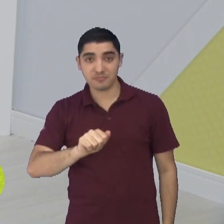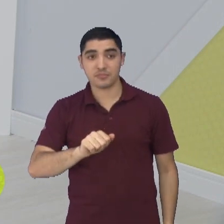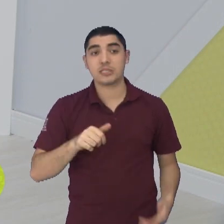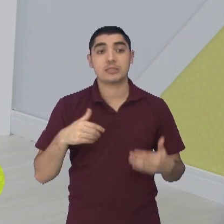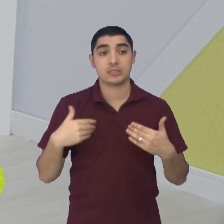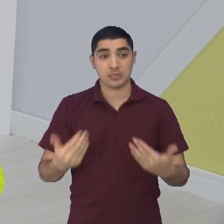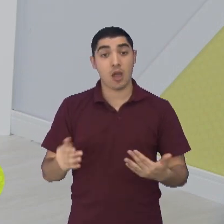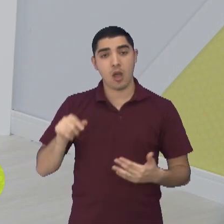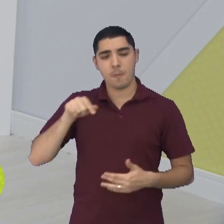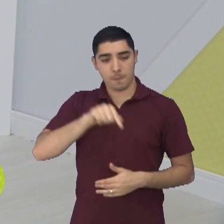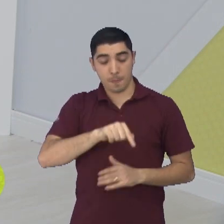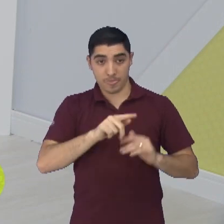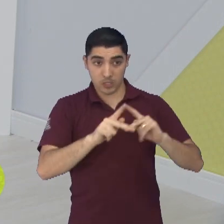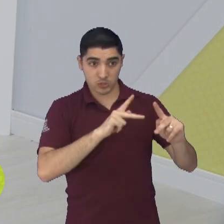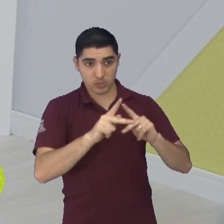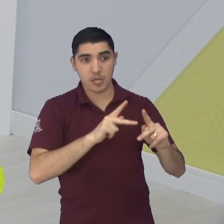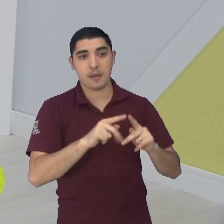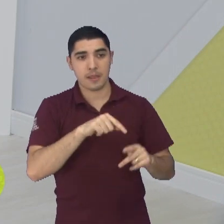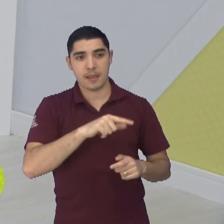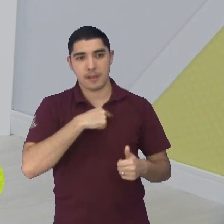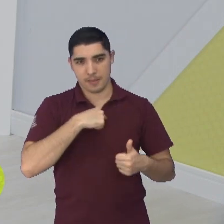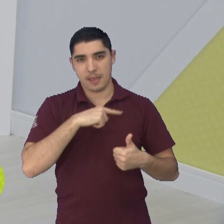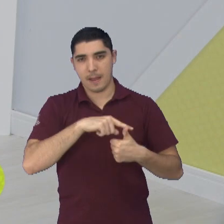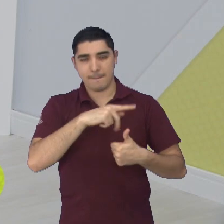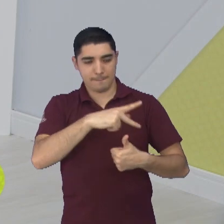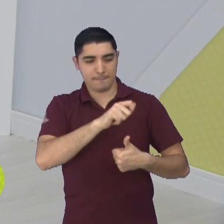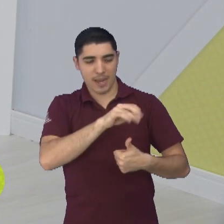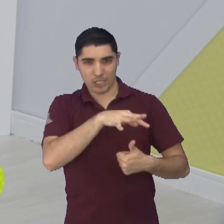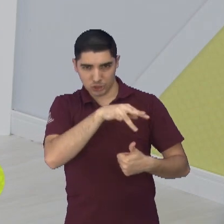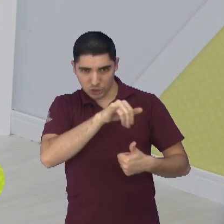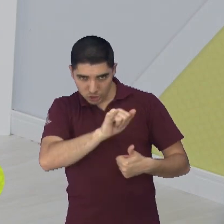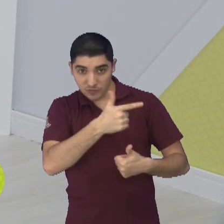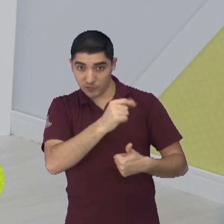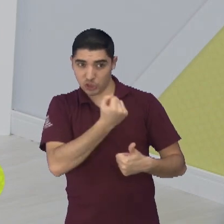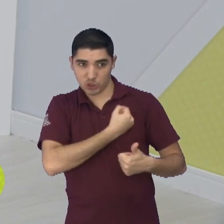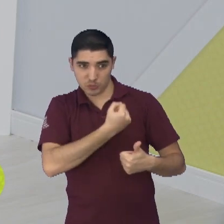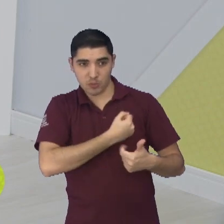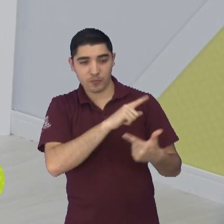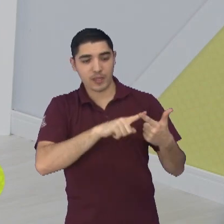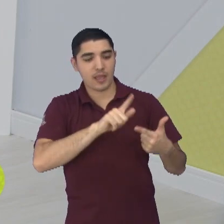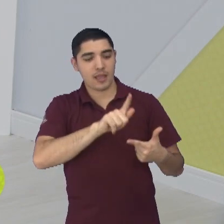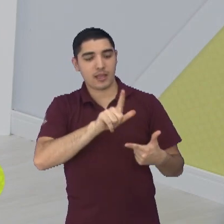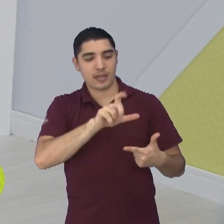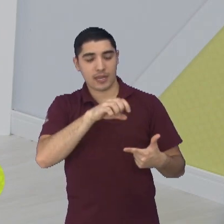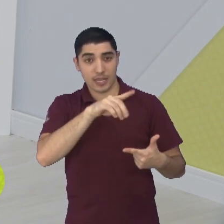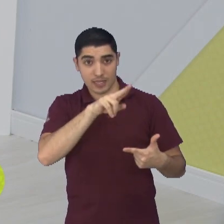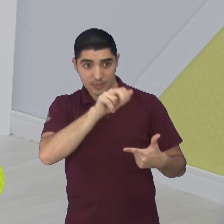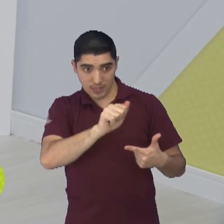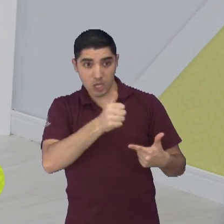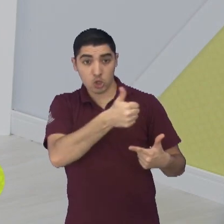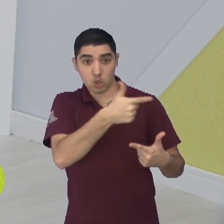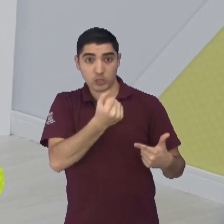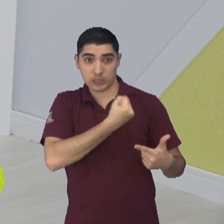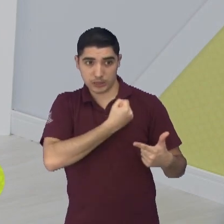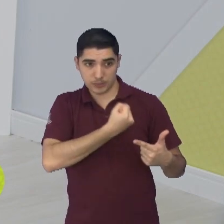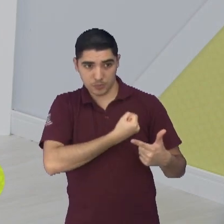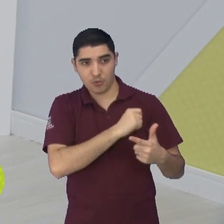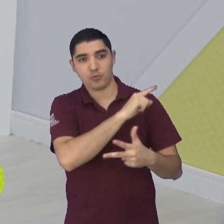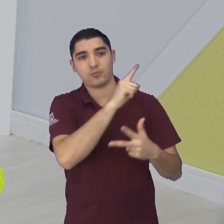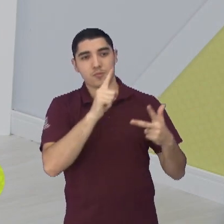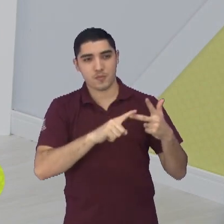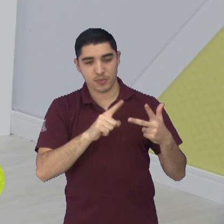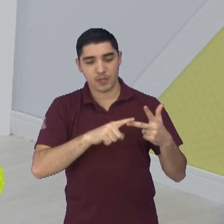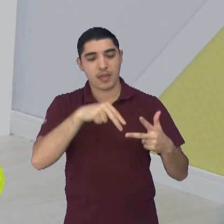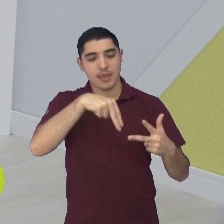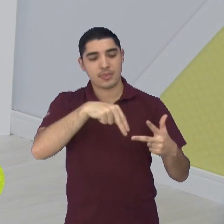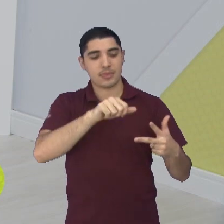do São José, a Paty foi a cestinha do jogo, 20 pontos, 3 rebotes e 2 assistências. A Glenda, 12 pontos, 8 rebotes e 3